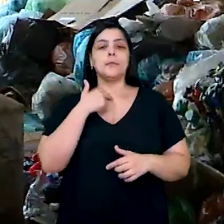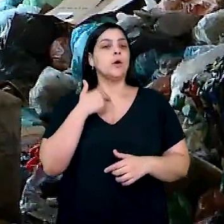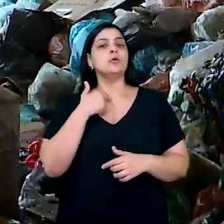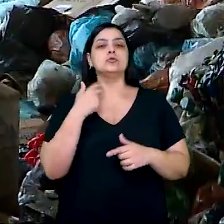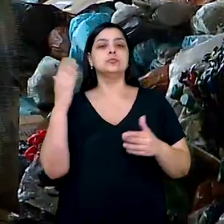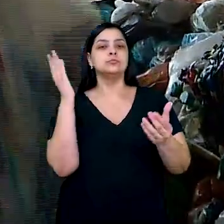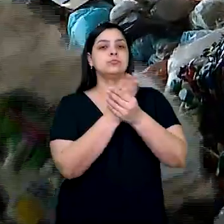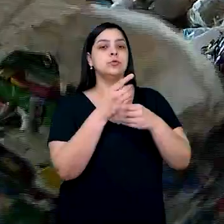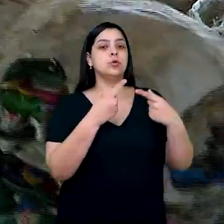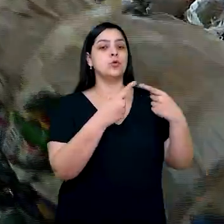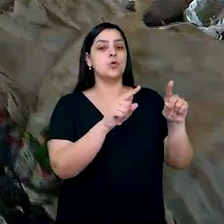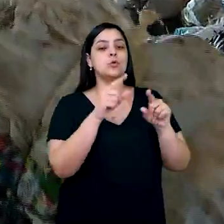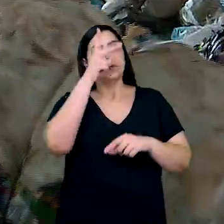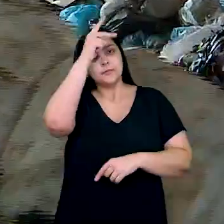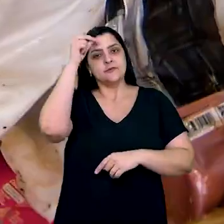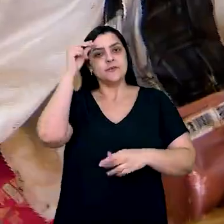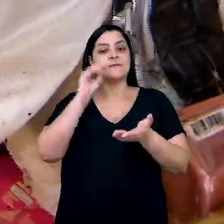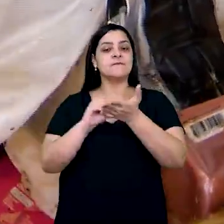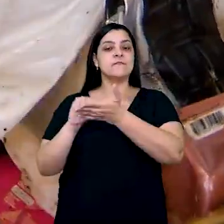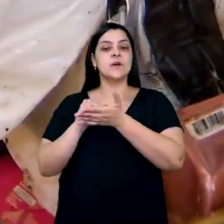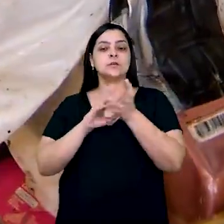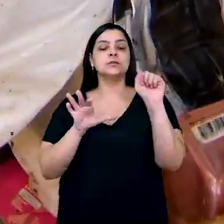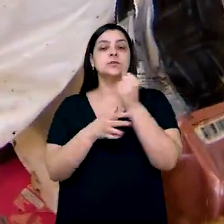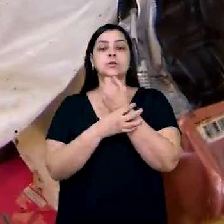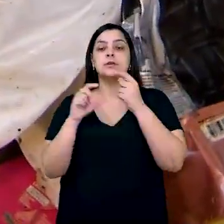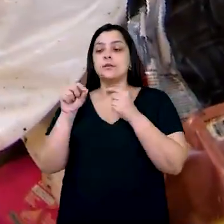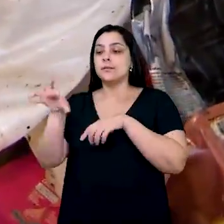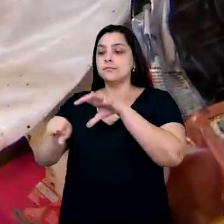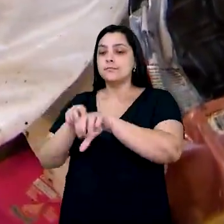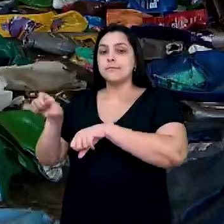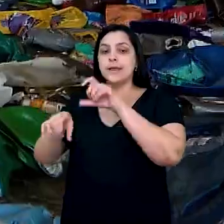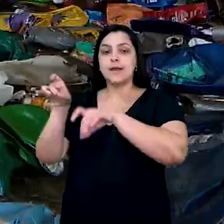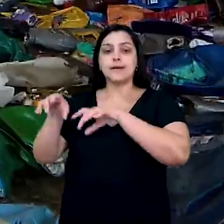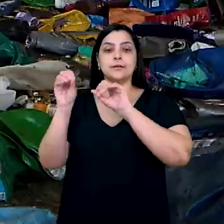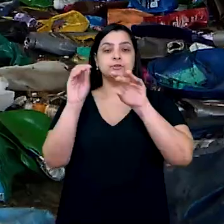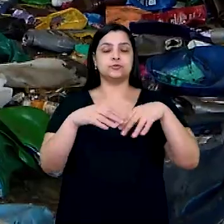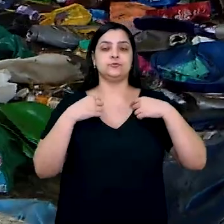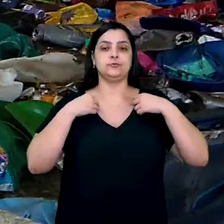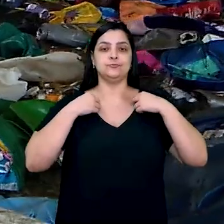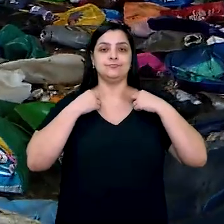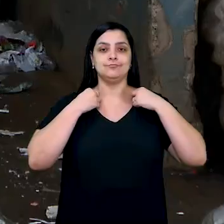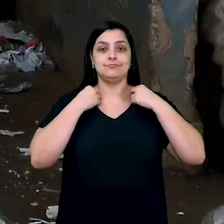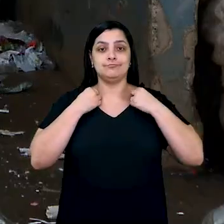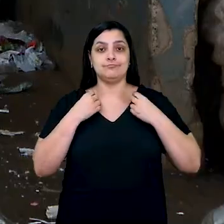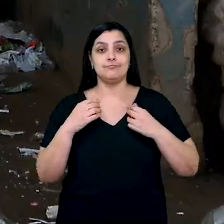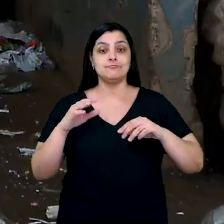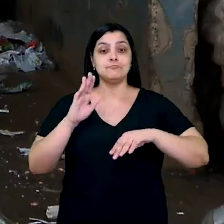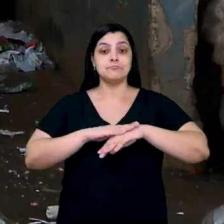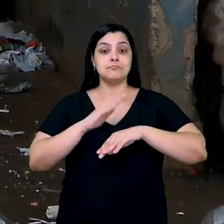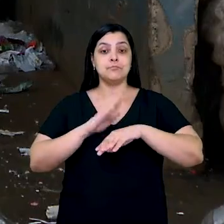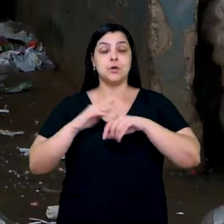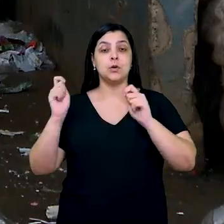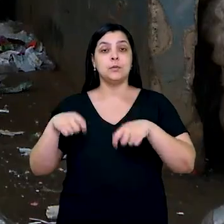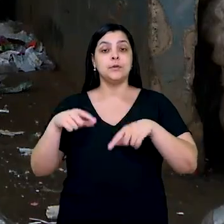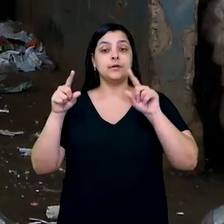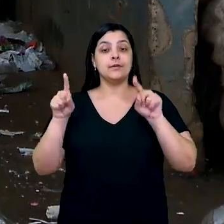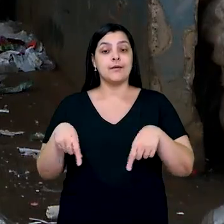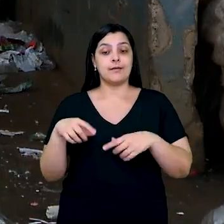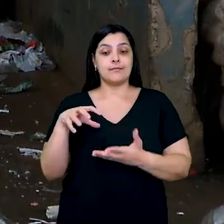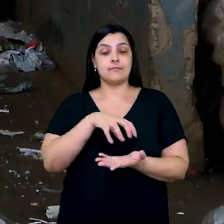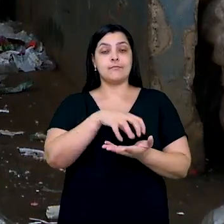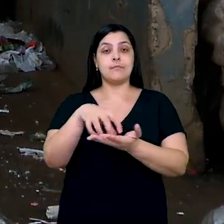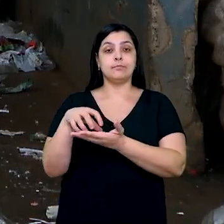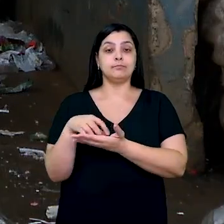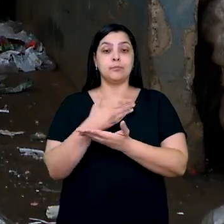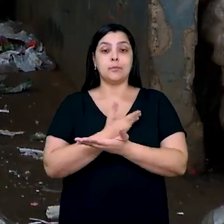Justiça do Trabalho não pode julgar a ação contra prefeito por falta de segurança para catadores de lixo. A competência da Justiça Trabalhista